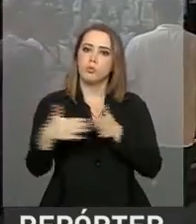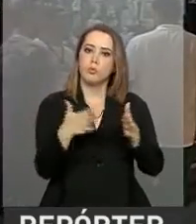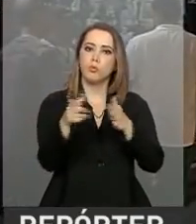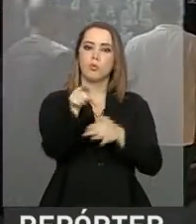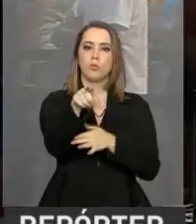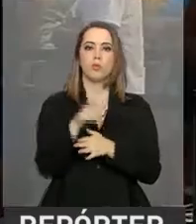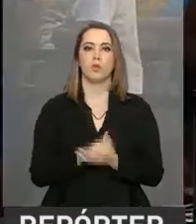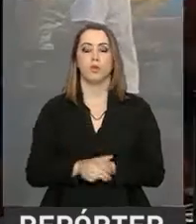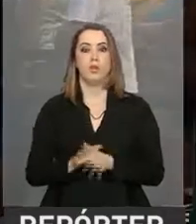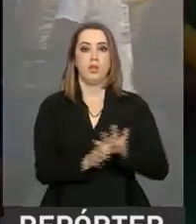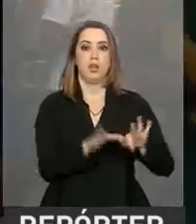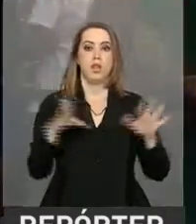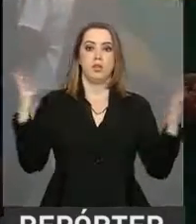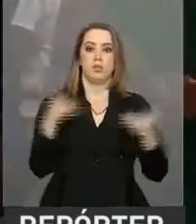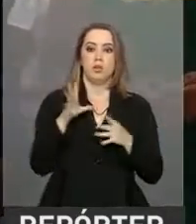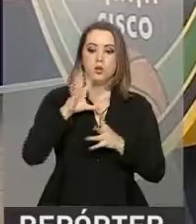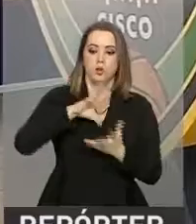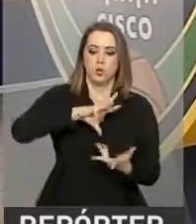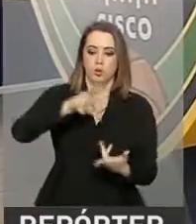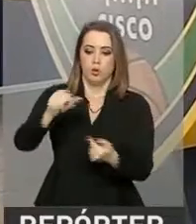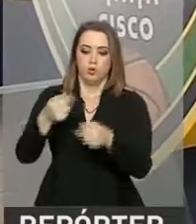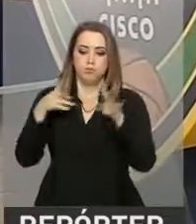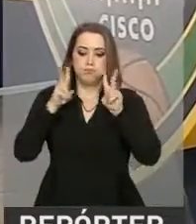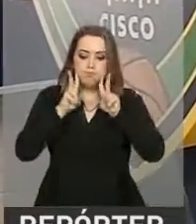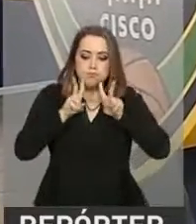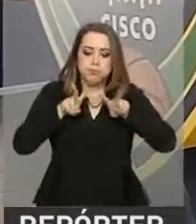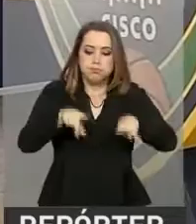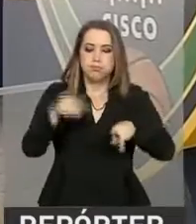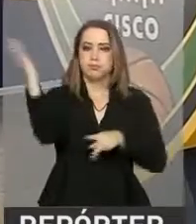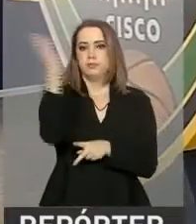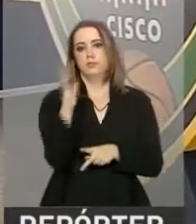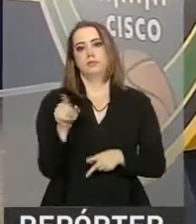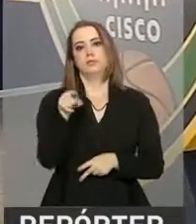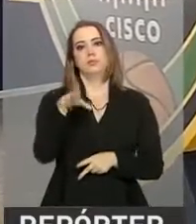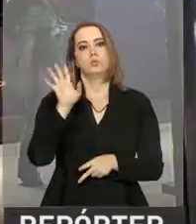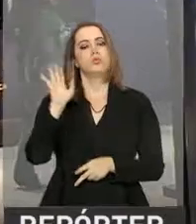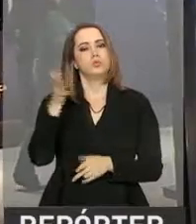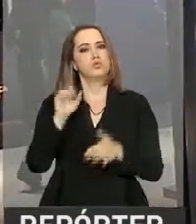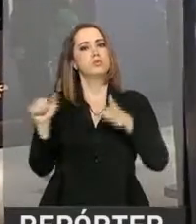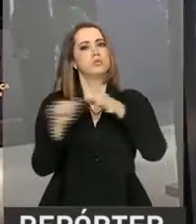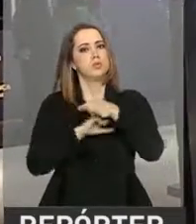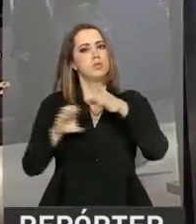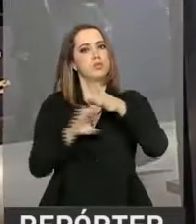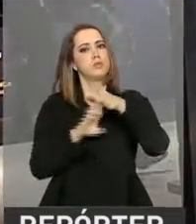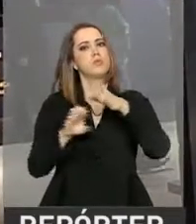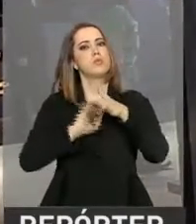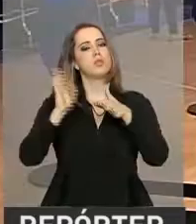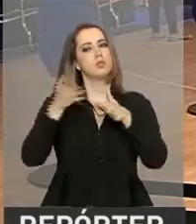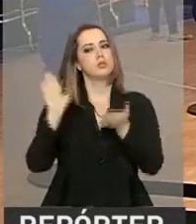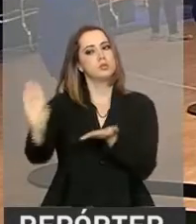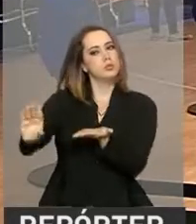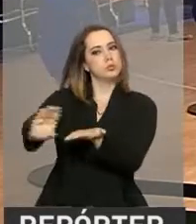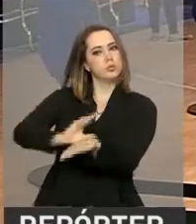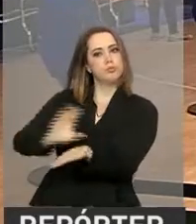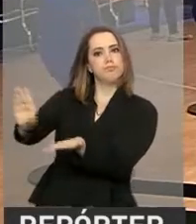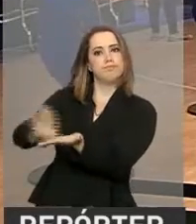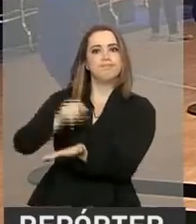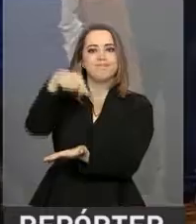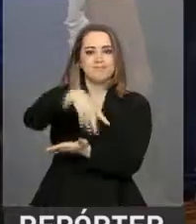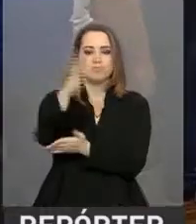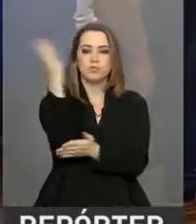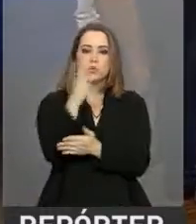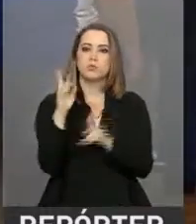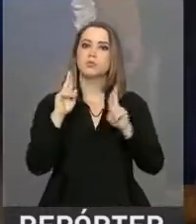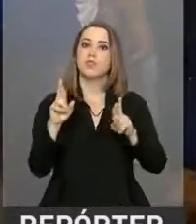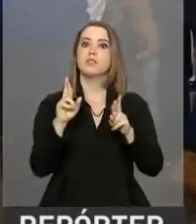olhos voltados para o nosso país, empresas estrangeiras que já investiram no Brasil esperam ainda mais